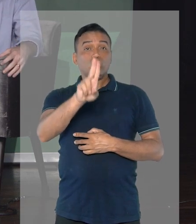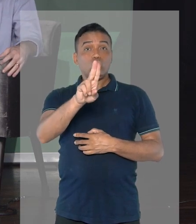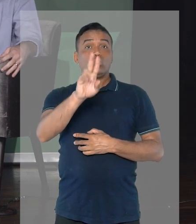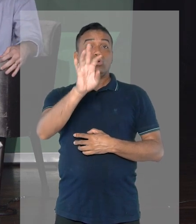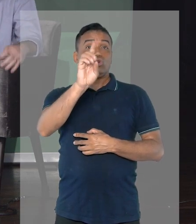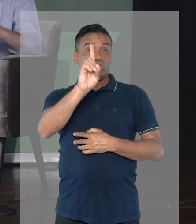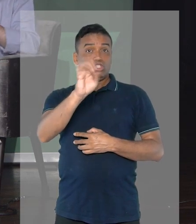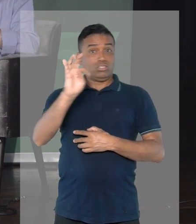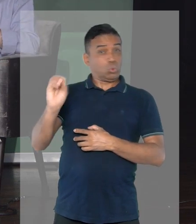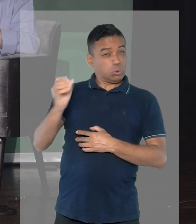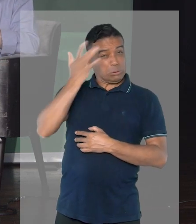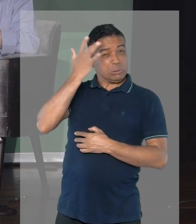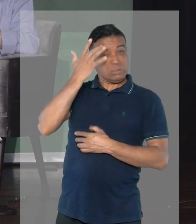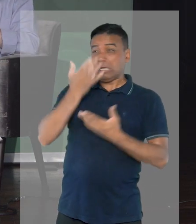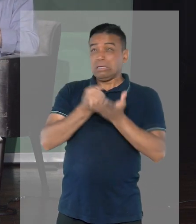impressionante, né?